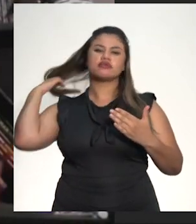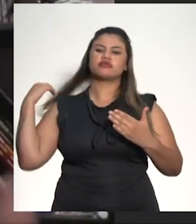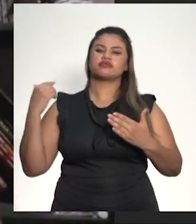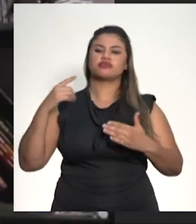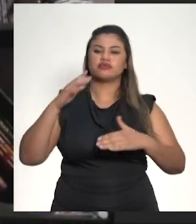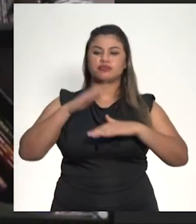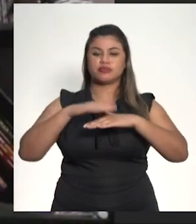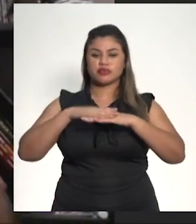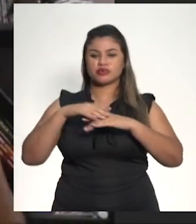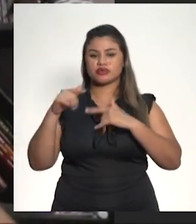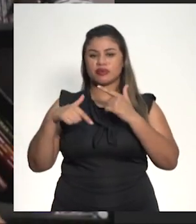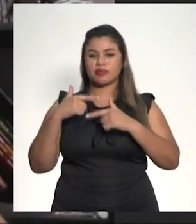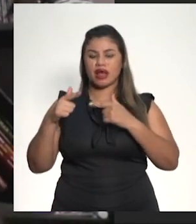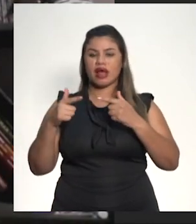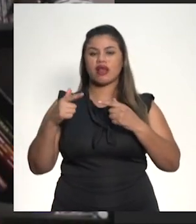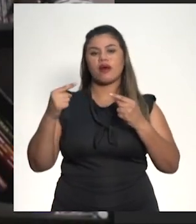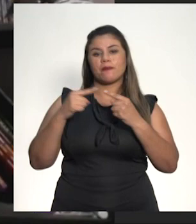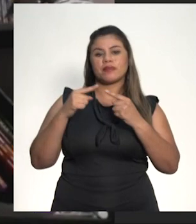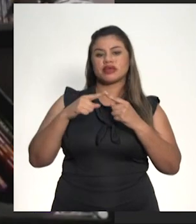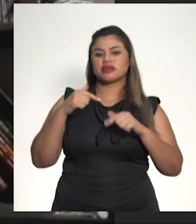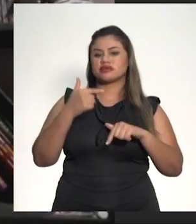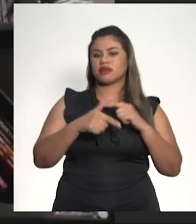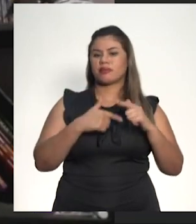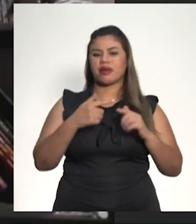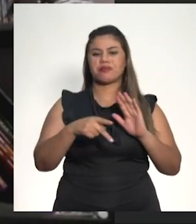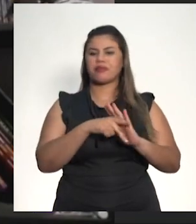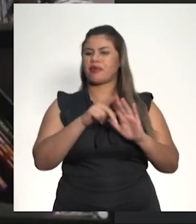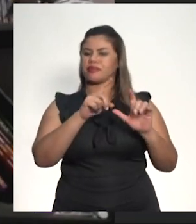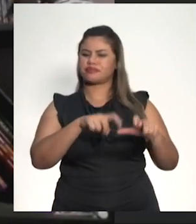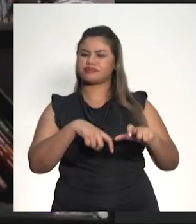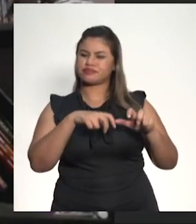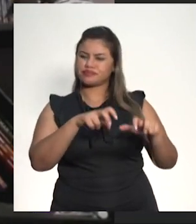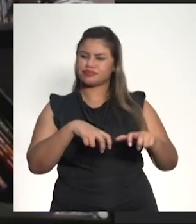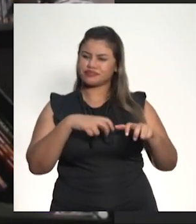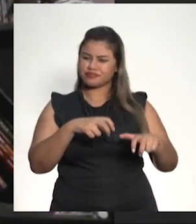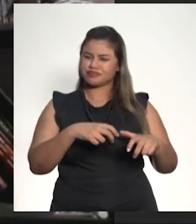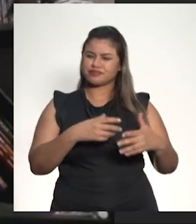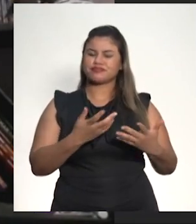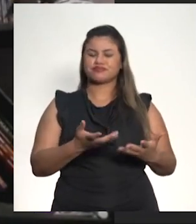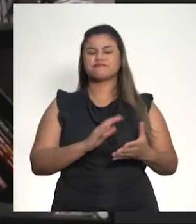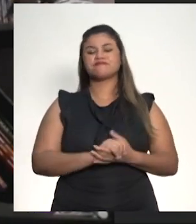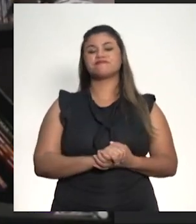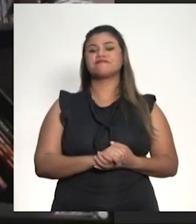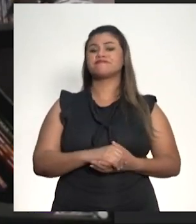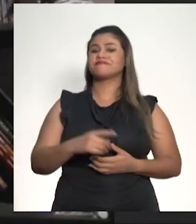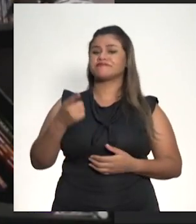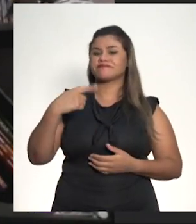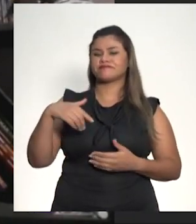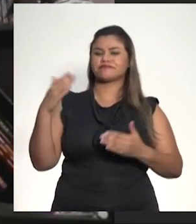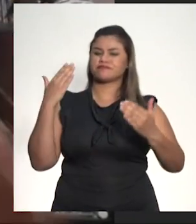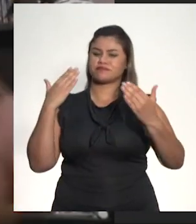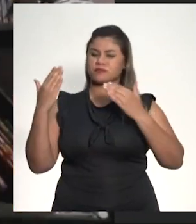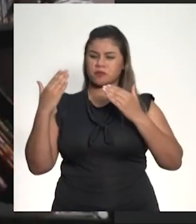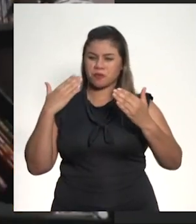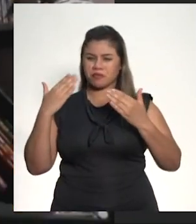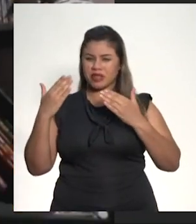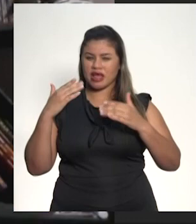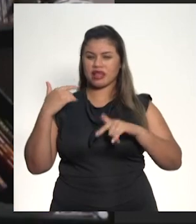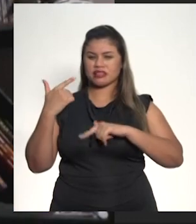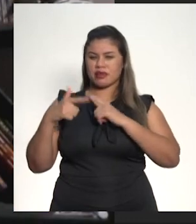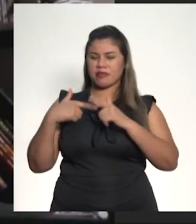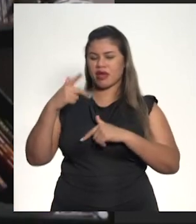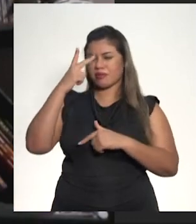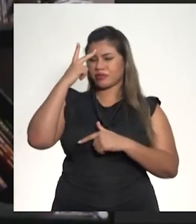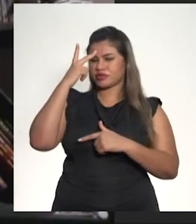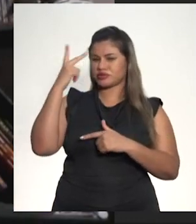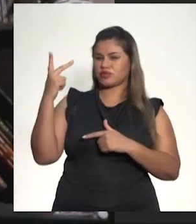condições de trabalho com alguém que trabalha no campo, arando terra. Né? A gente não pode comparar o trabalho de alguém